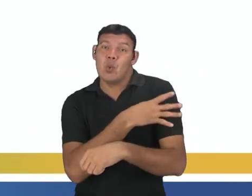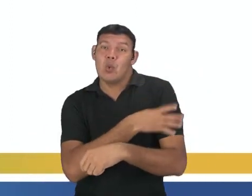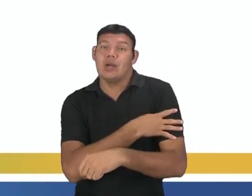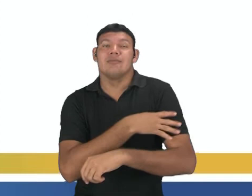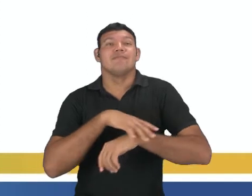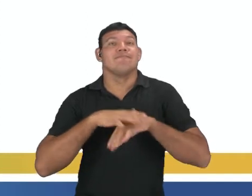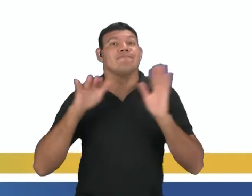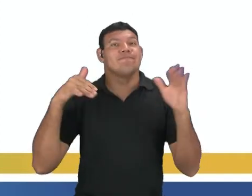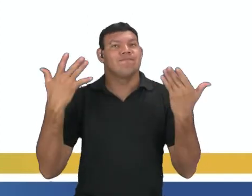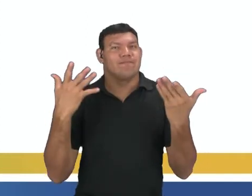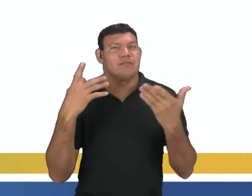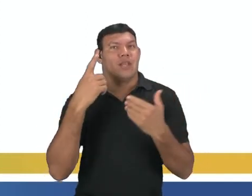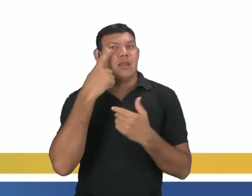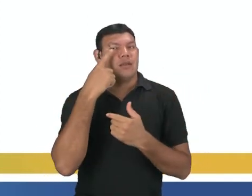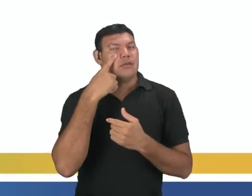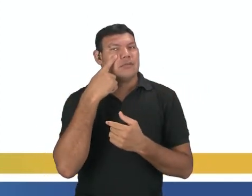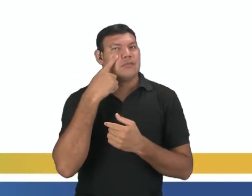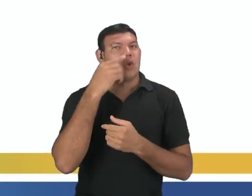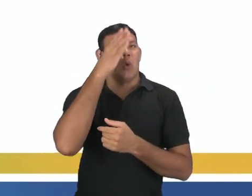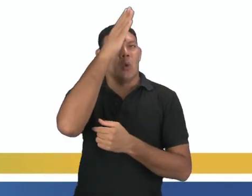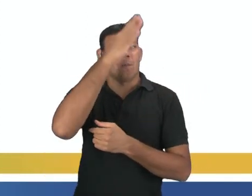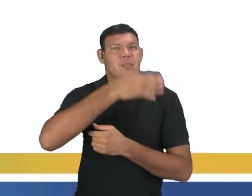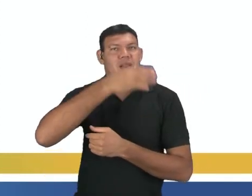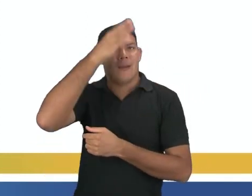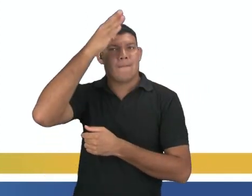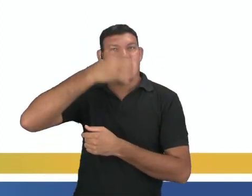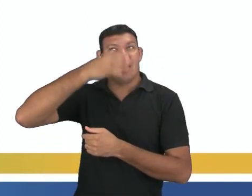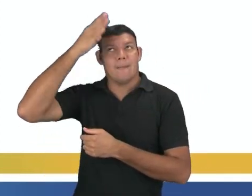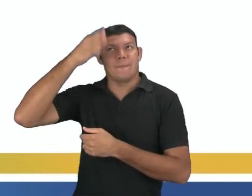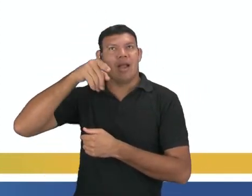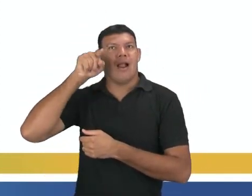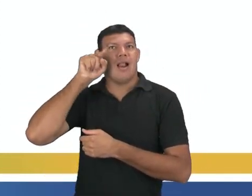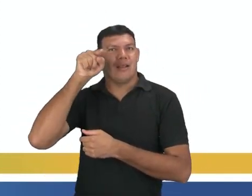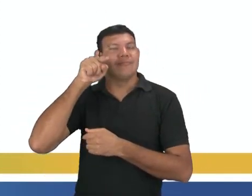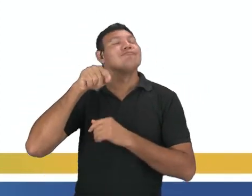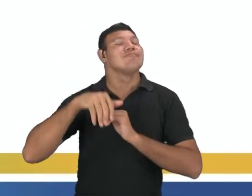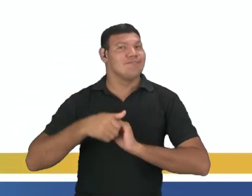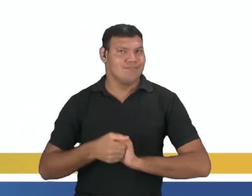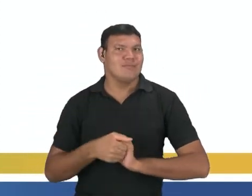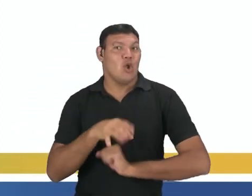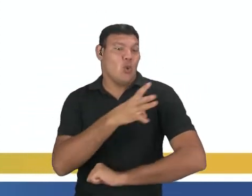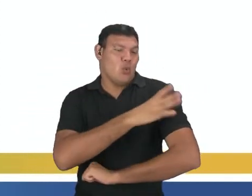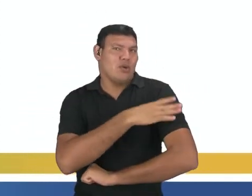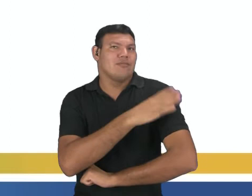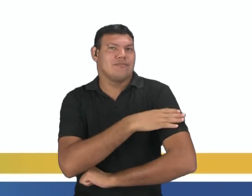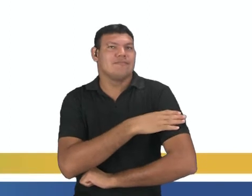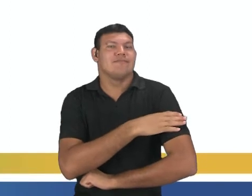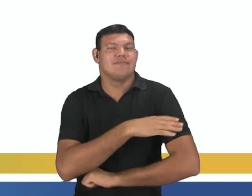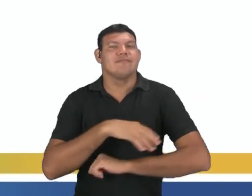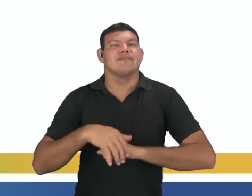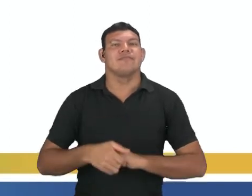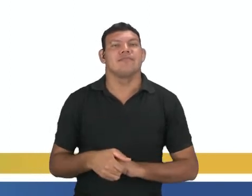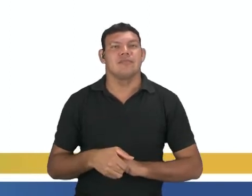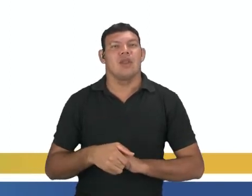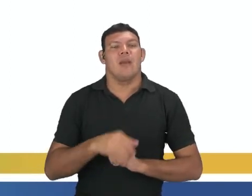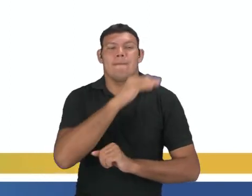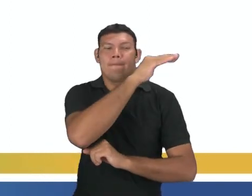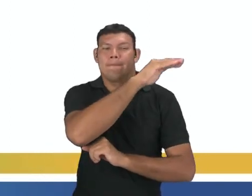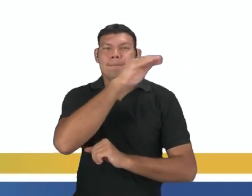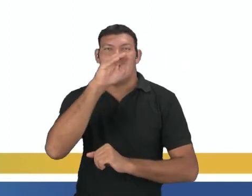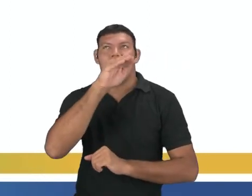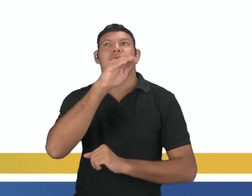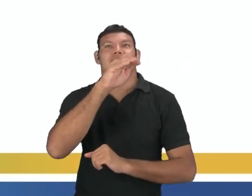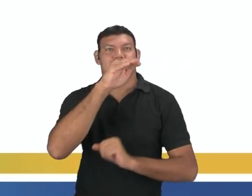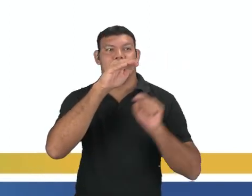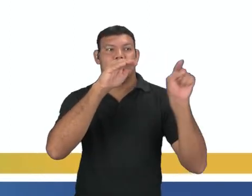quarto ano. Então, eu tenho que vir aqui, ó, quantidade de meninas cruzando com o ano.